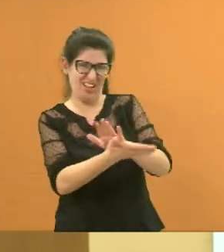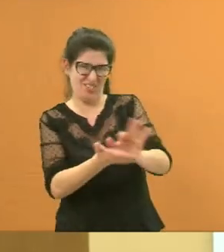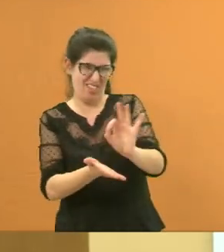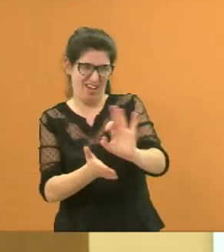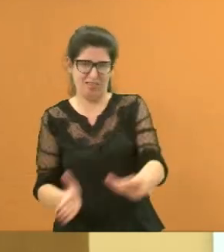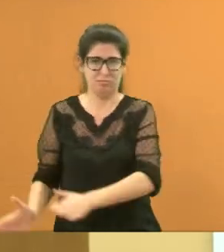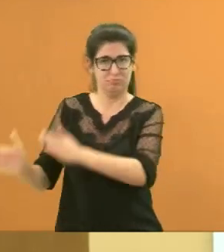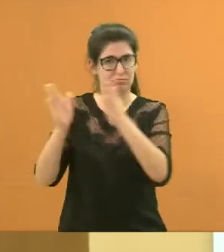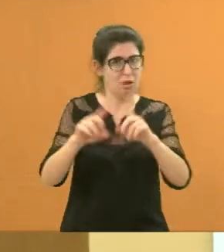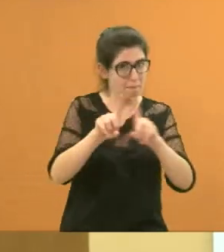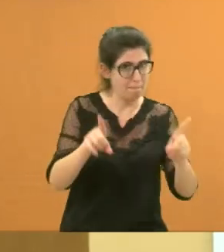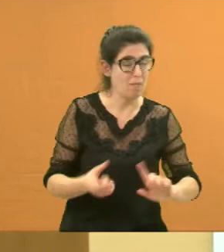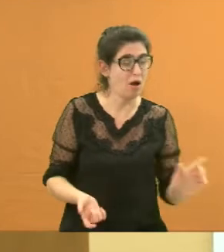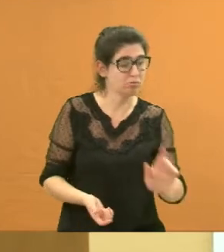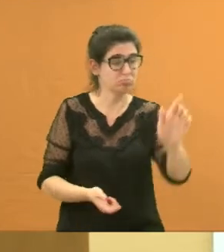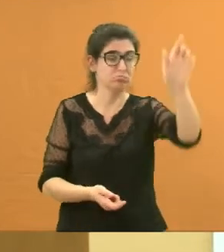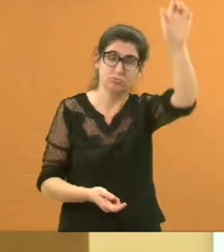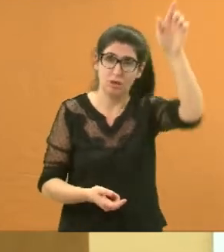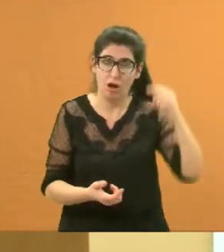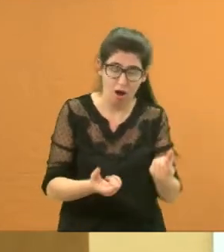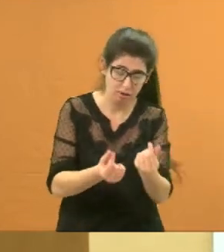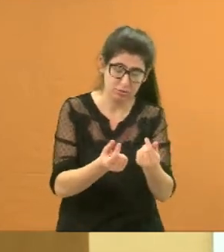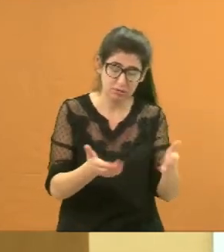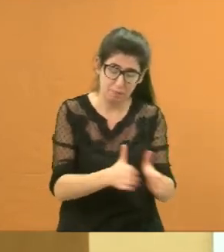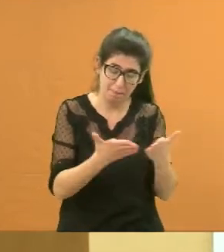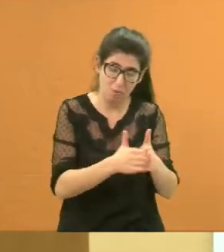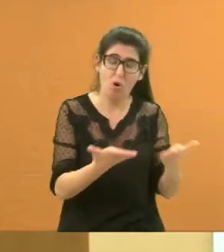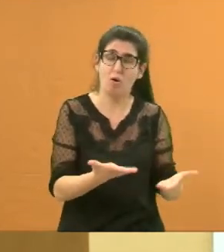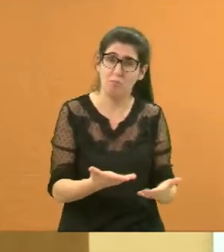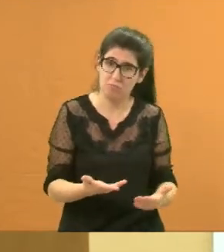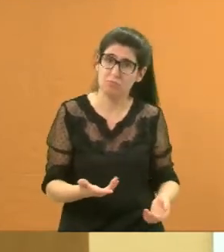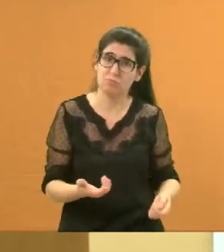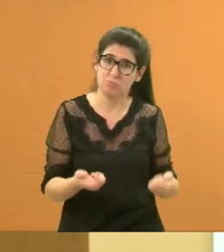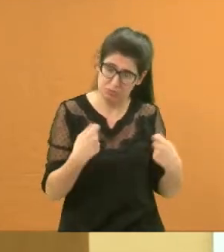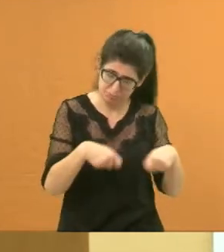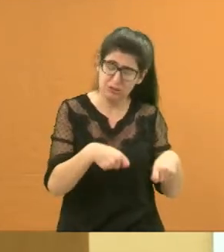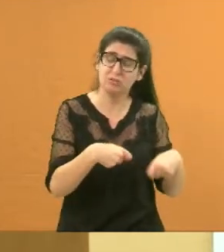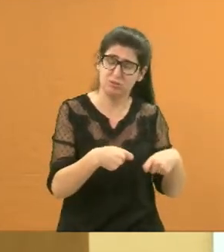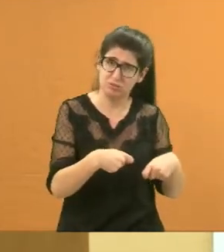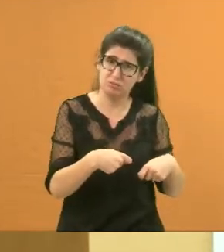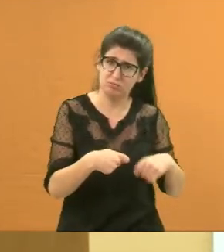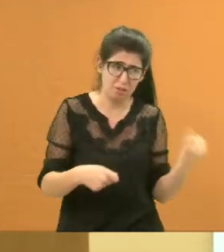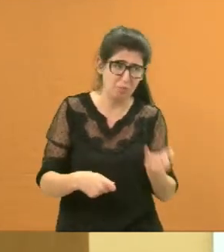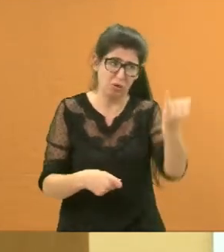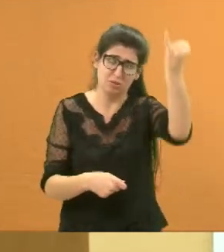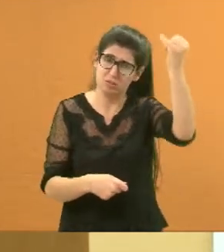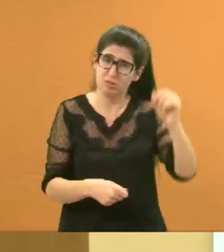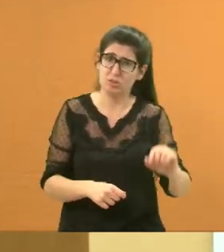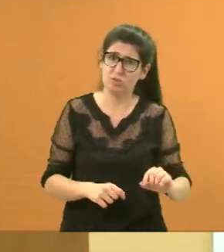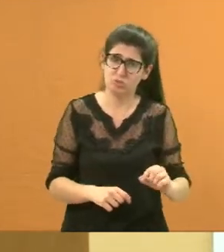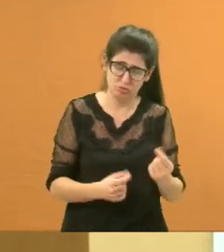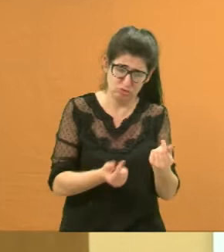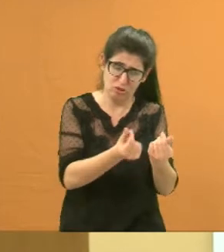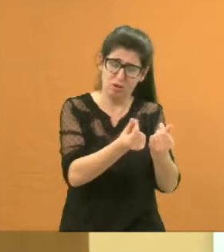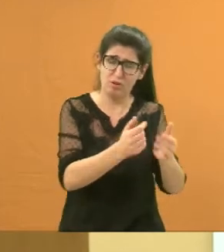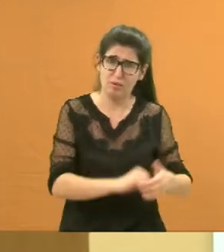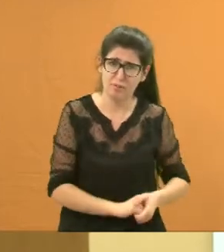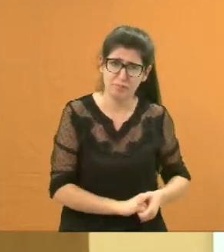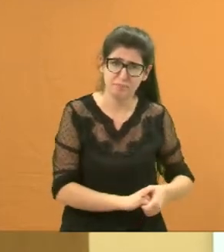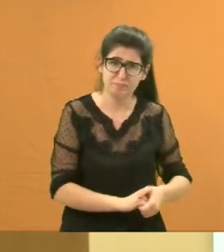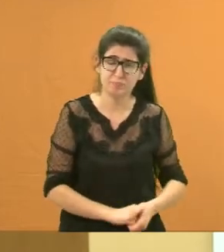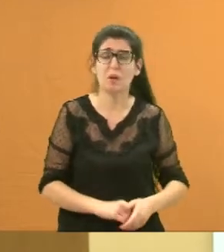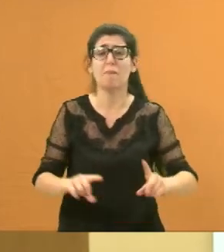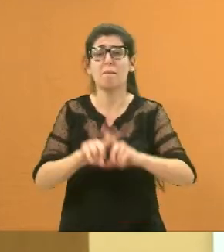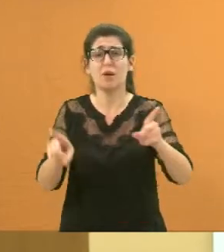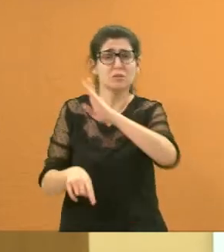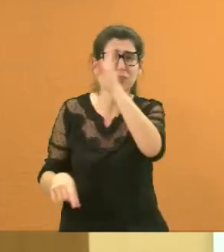todos. Ninguém aqui quer punir o rico mais do que o pobre. Agora, a lei é para todos e tem que ser cumprida de forma igual. Mas o tratamento